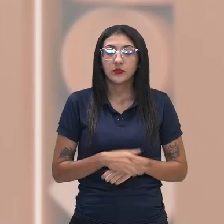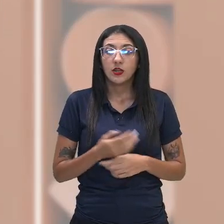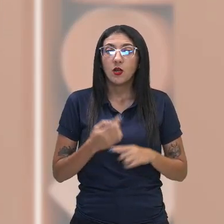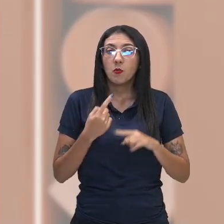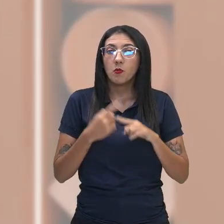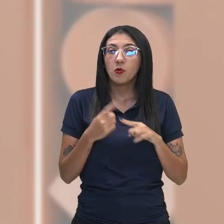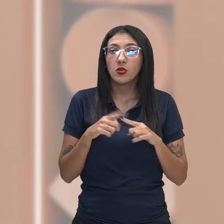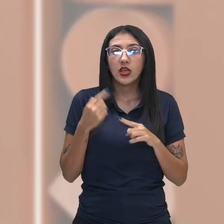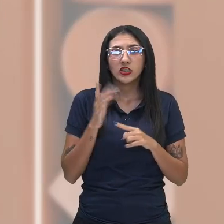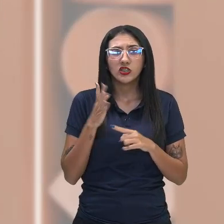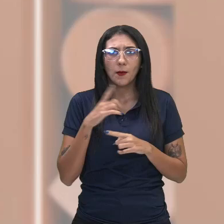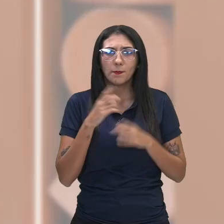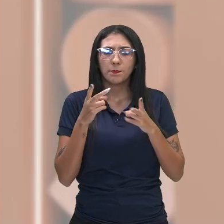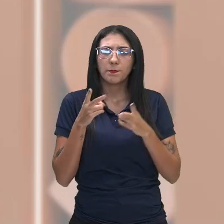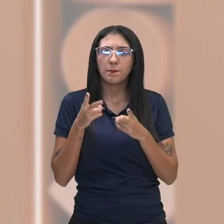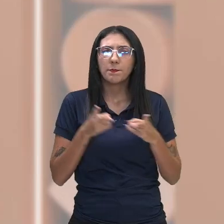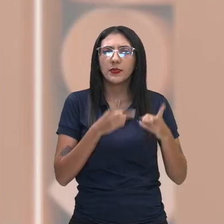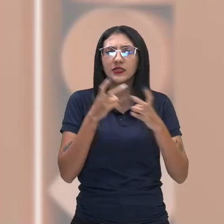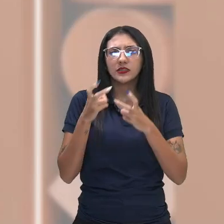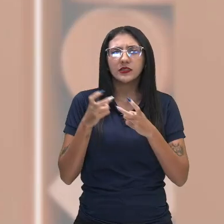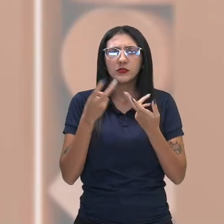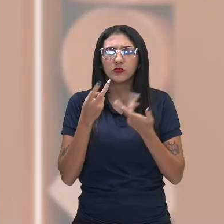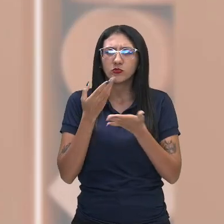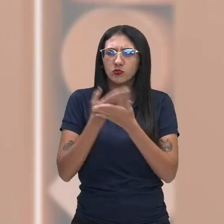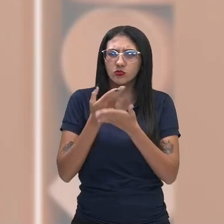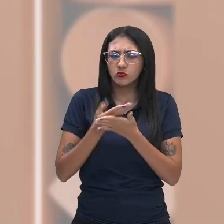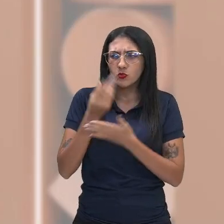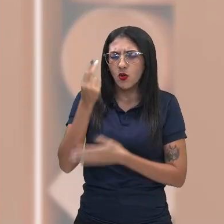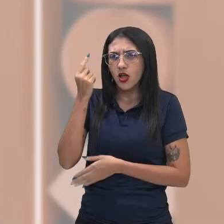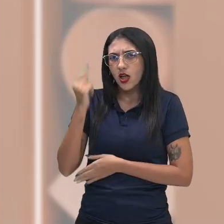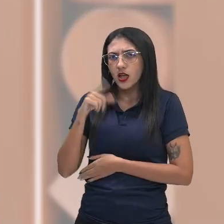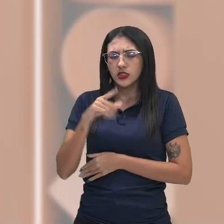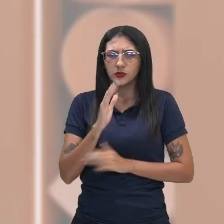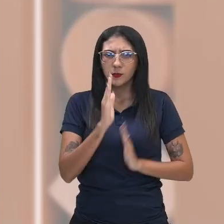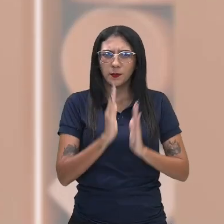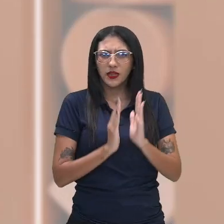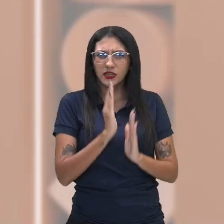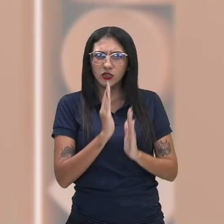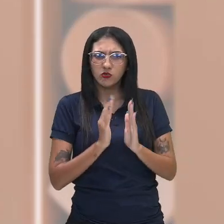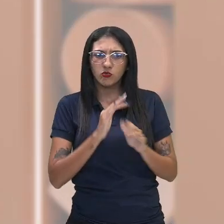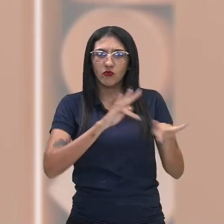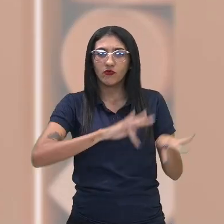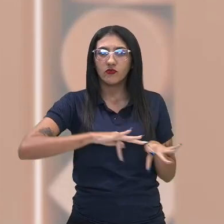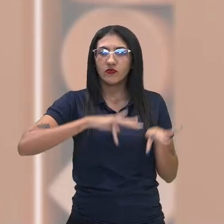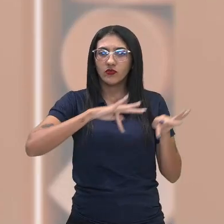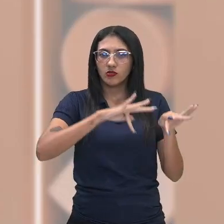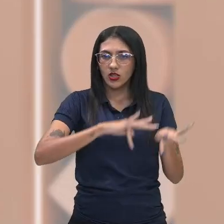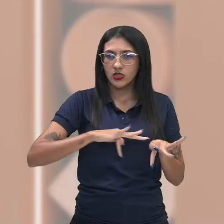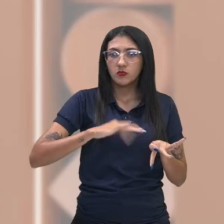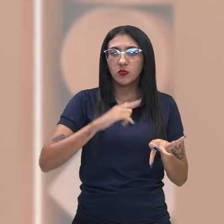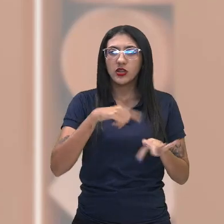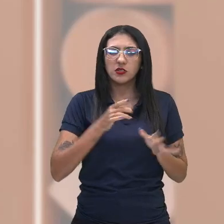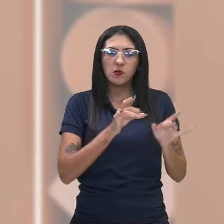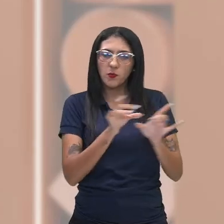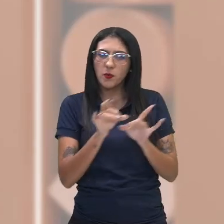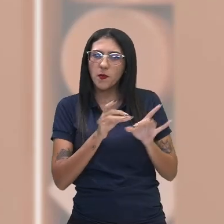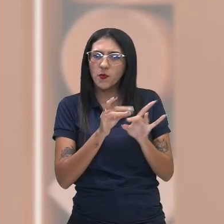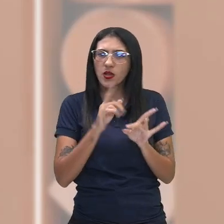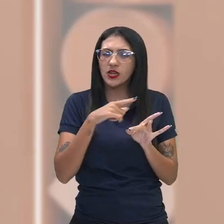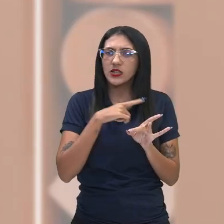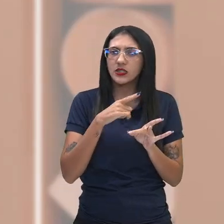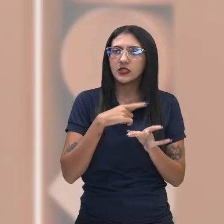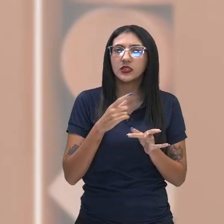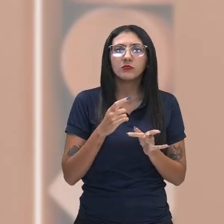anteriores que durante esse período da Idade Média, durante o chamado feudalismo, o comércio era muito incipiente,